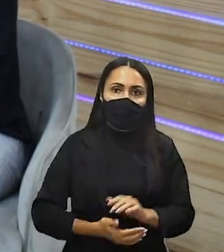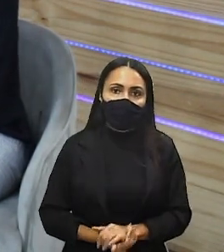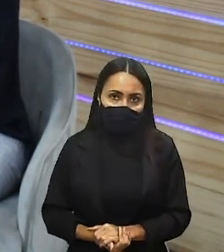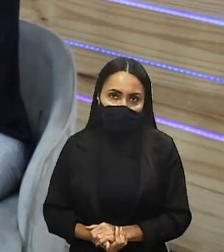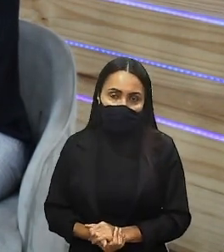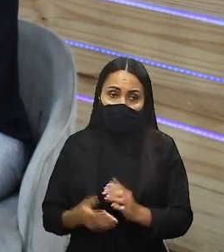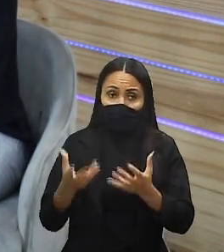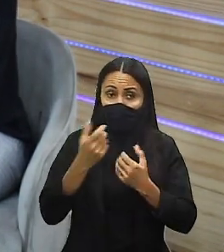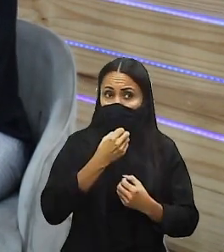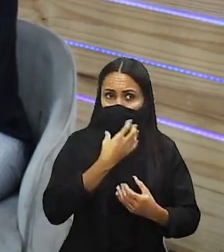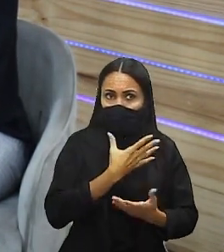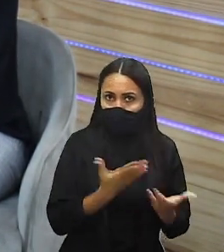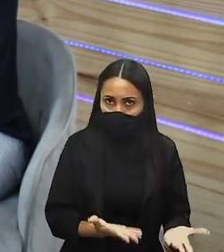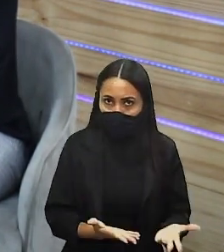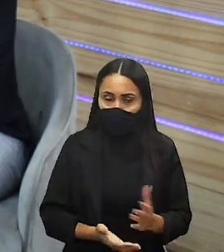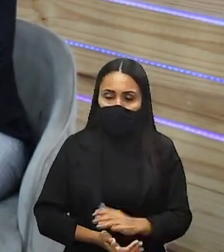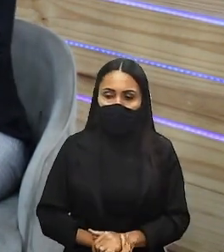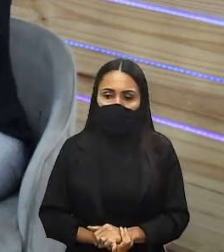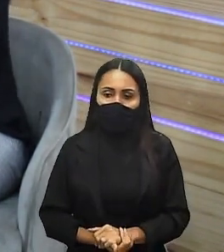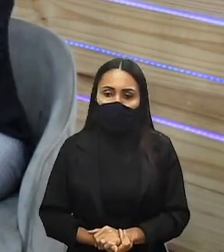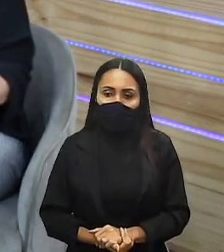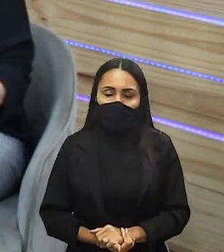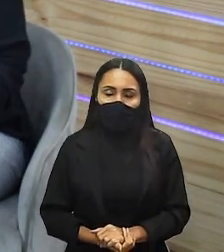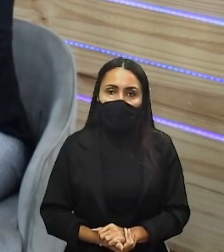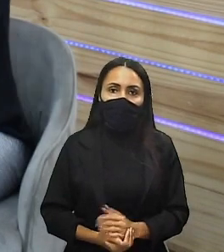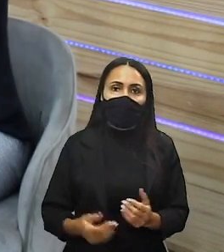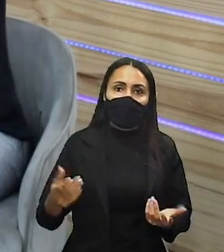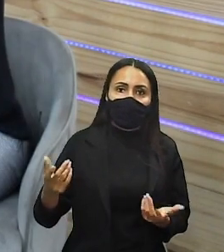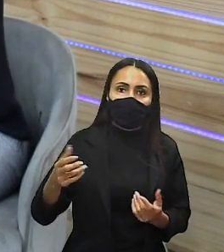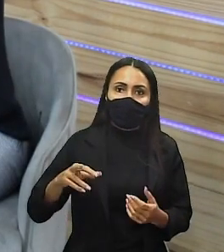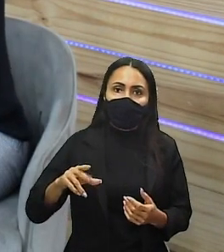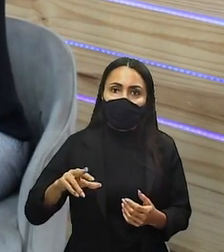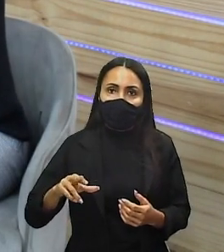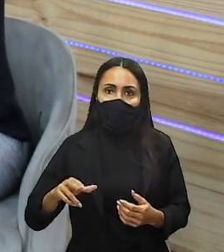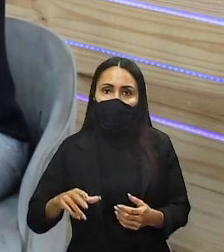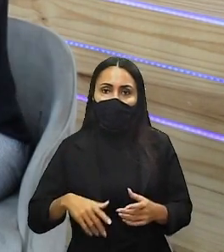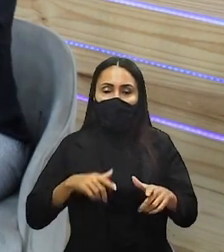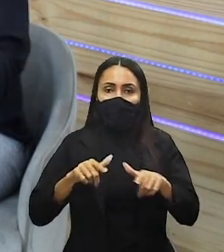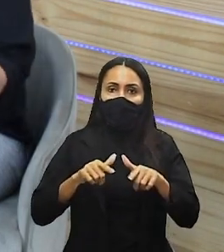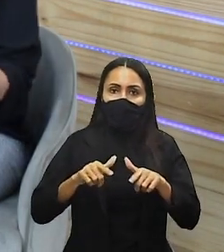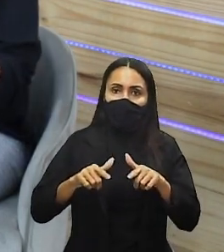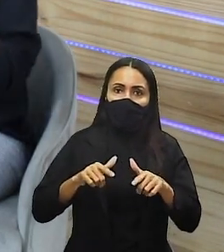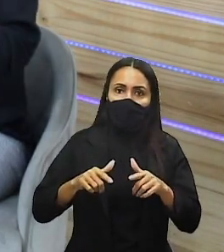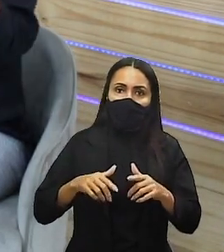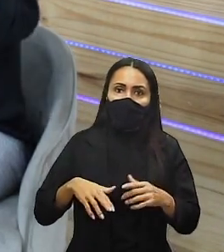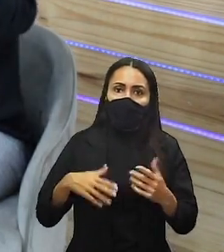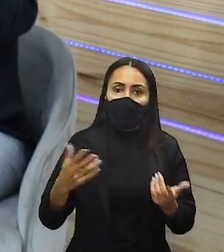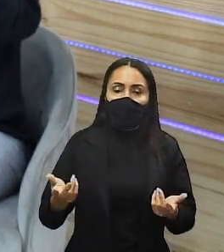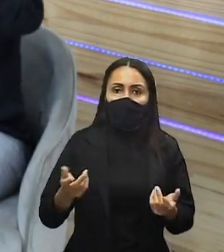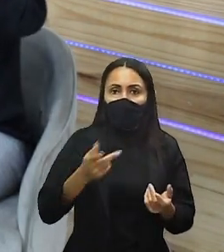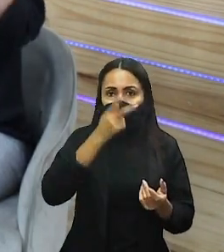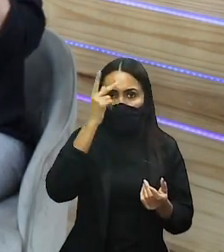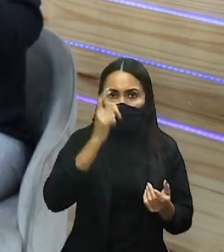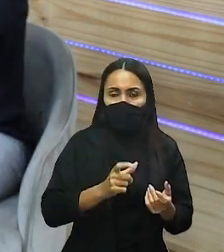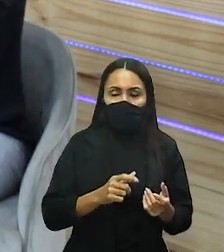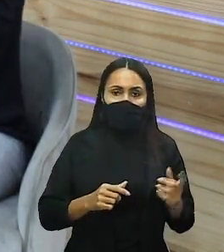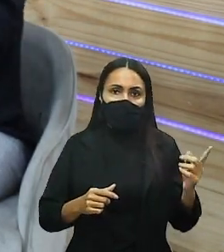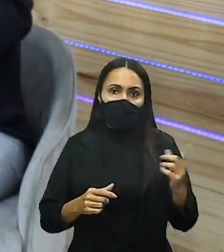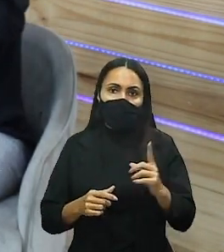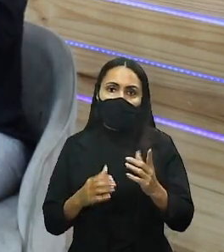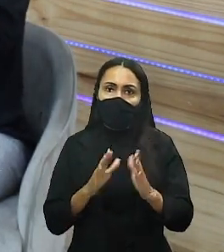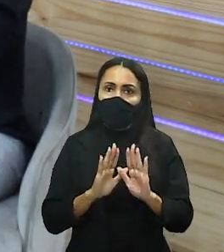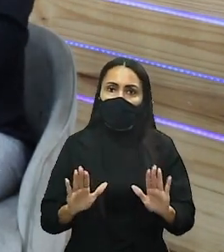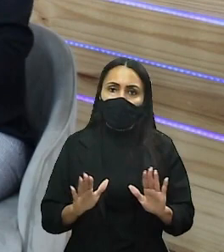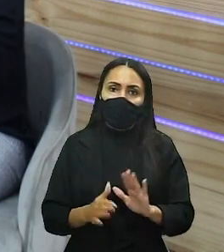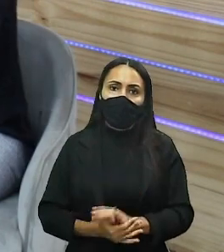não recebe bem, né? Então, minha irmã também disse que na biblioteca lá onde ela trabalhou também, o pessoal não ia, não vou não, porque lá a gente chega, a gente pede uma coisa, vem outra.